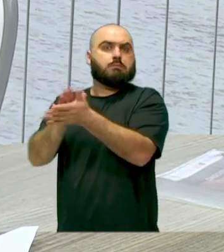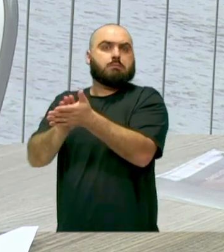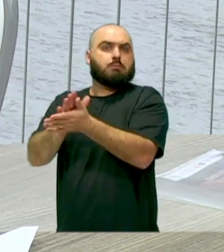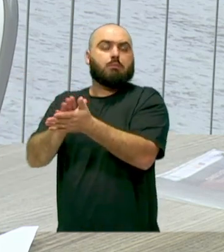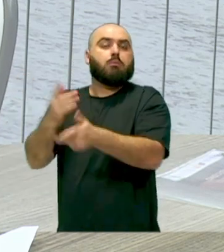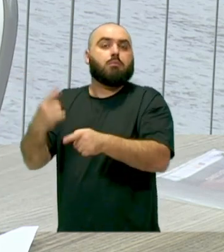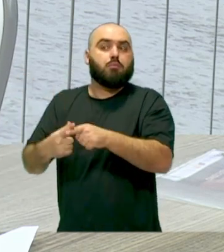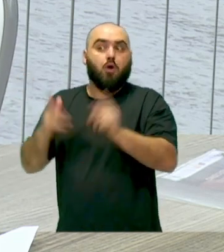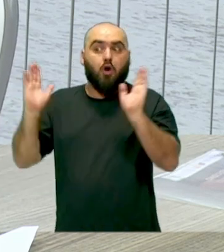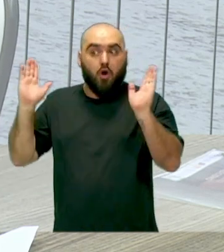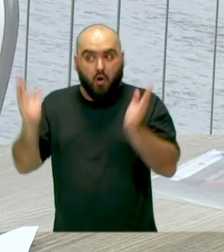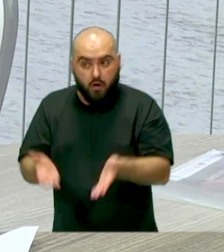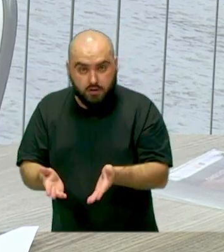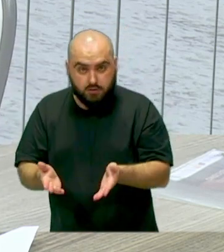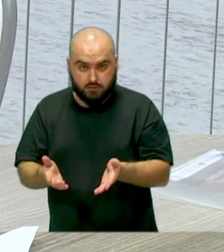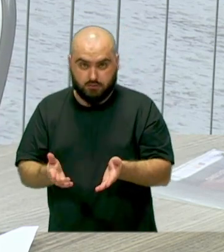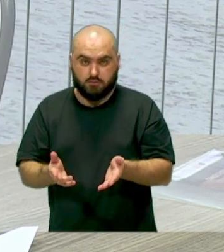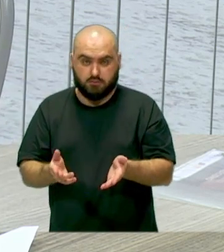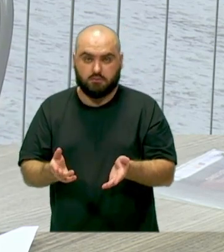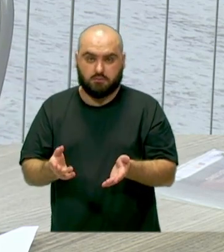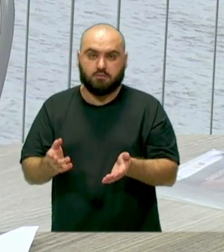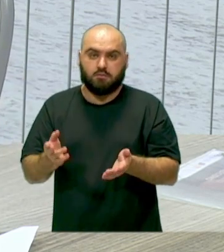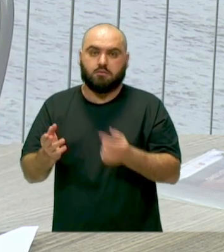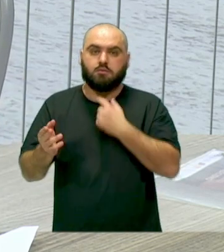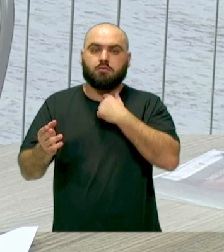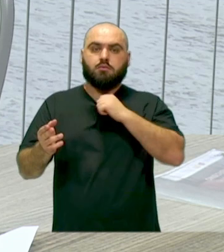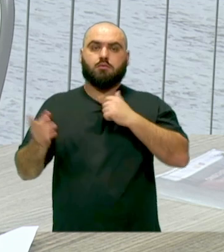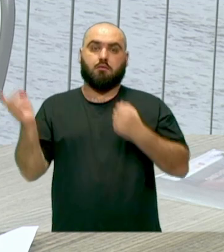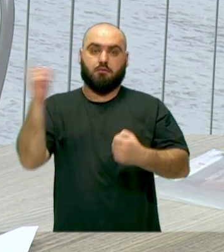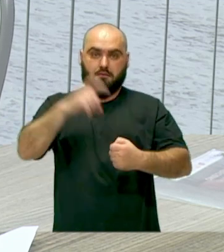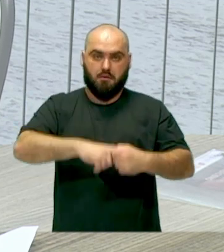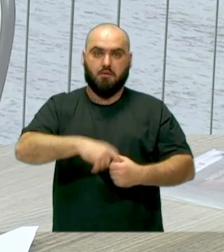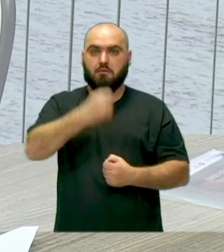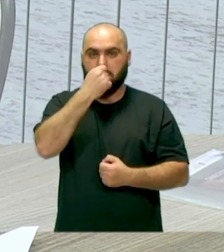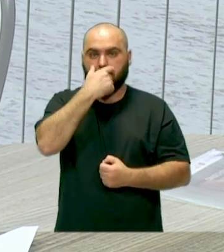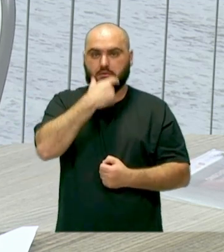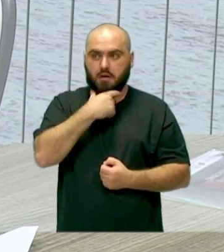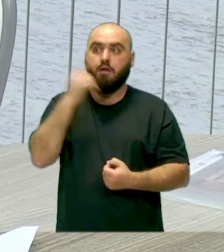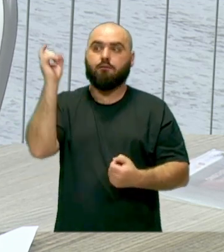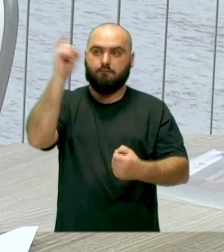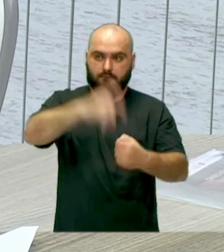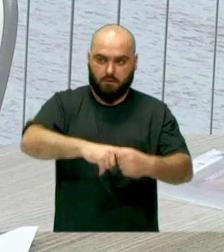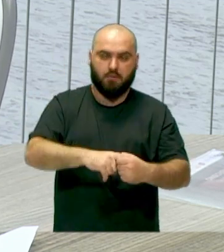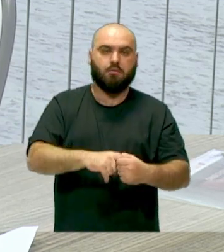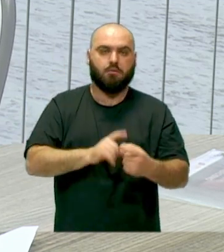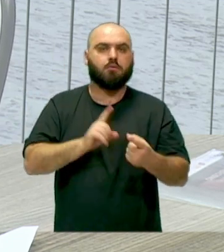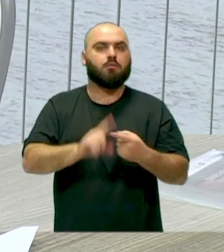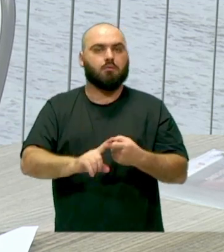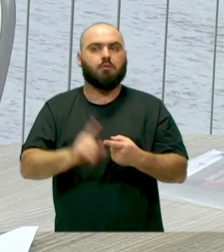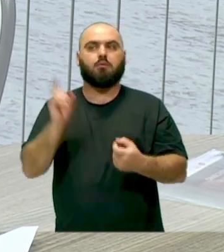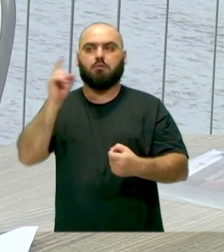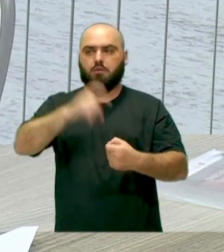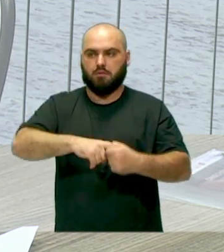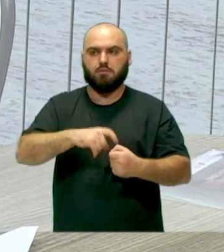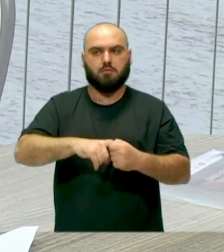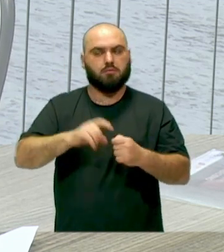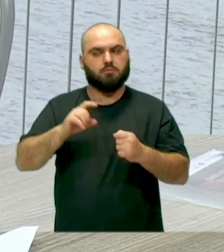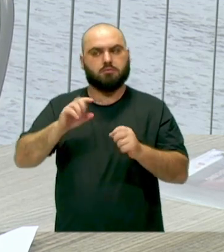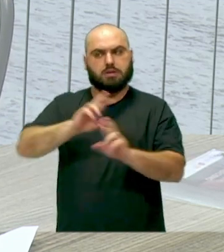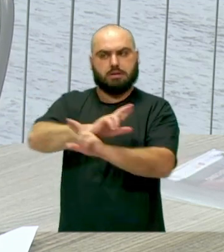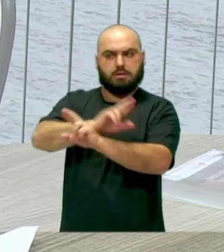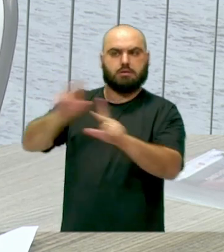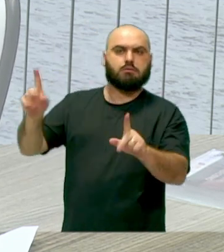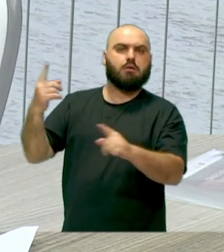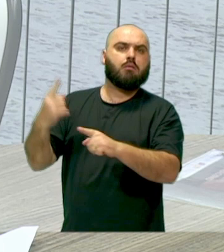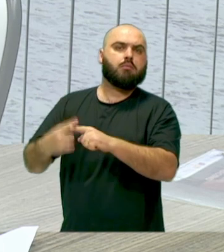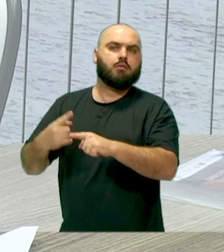hoje, realmente, mesmo voltou o governo do Volney, acho que voltou bastante diferente por conta das